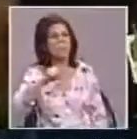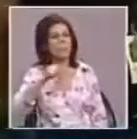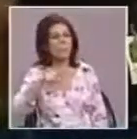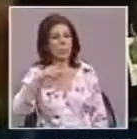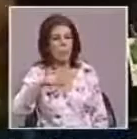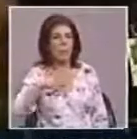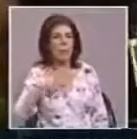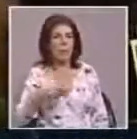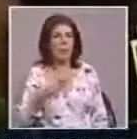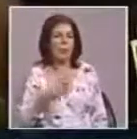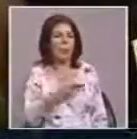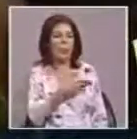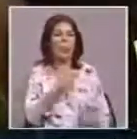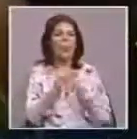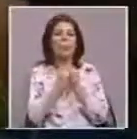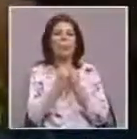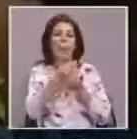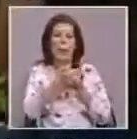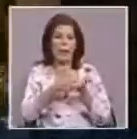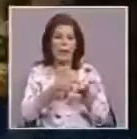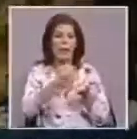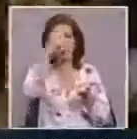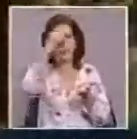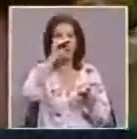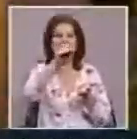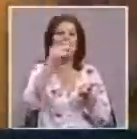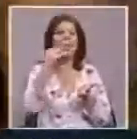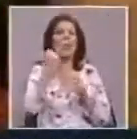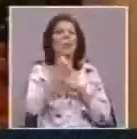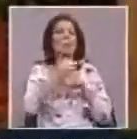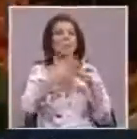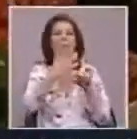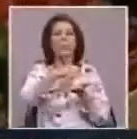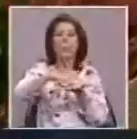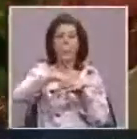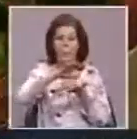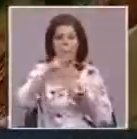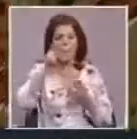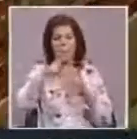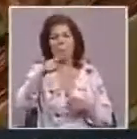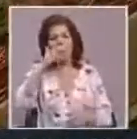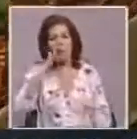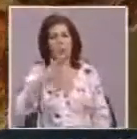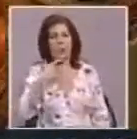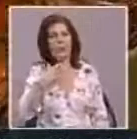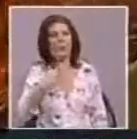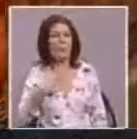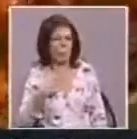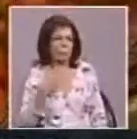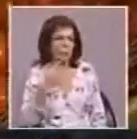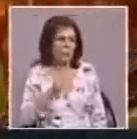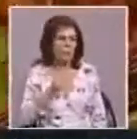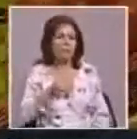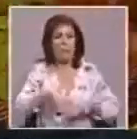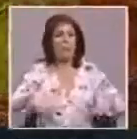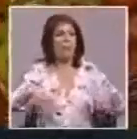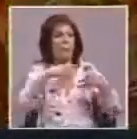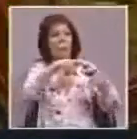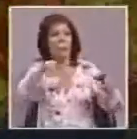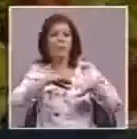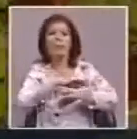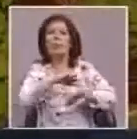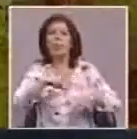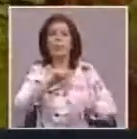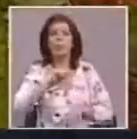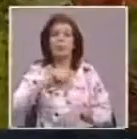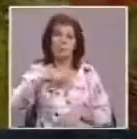temos aqui o folheto, também já tem a receita, sim. Mas as pessoas costumam perguntar. Muito bem. Estes são então alguns dos produtos